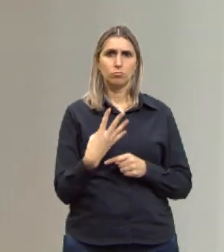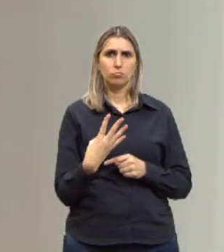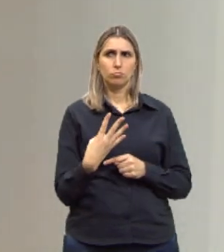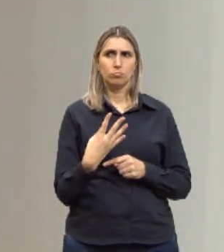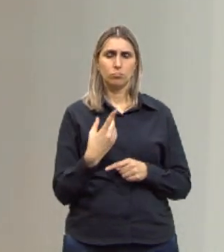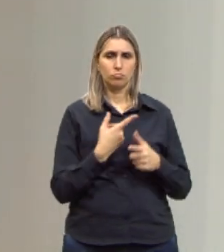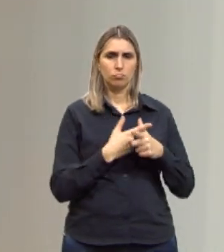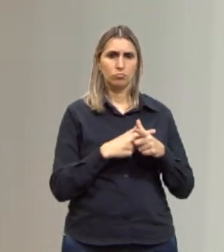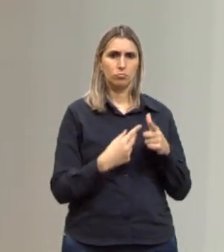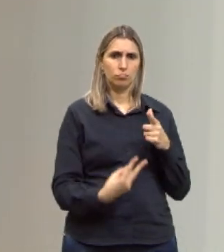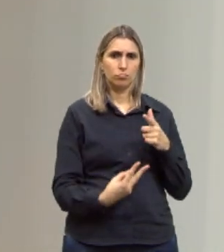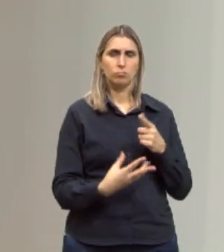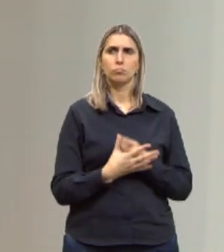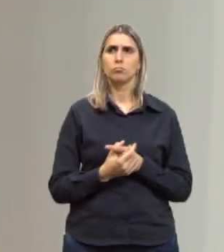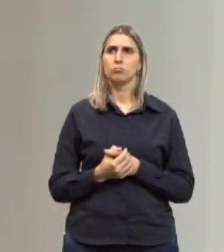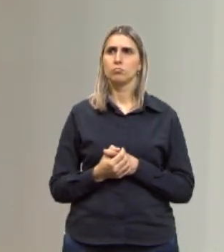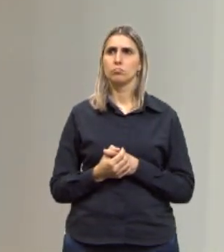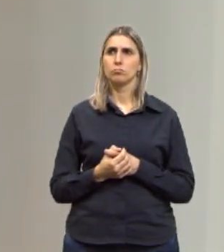14 sobre 2.